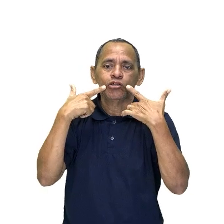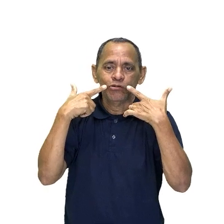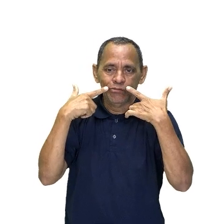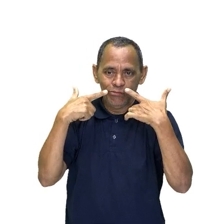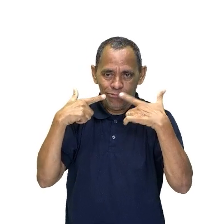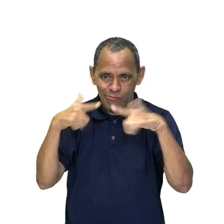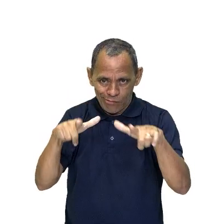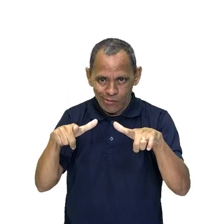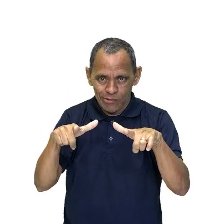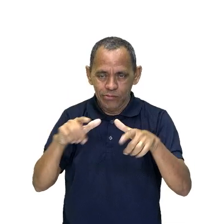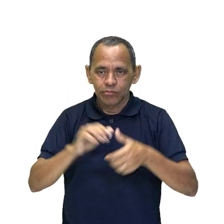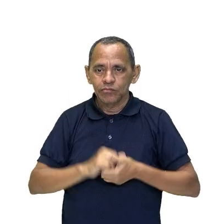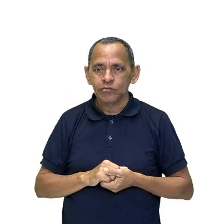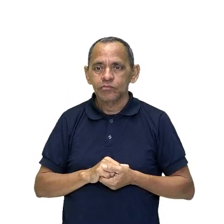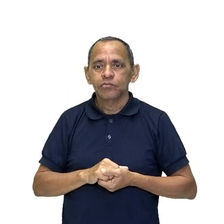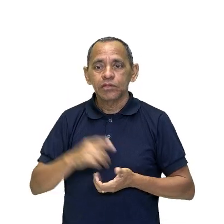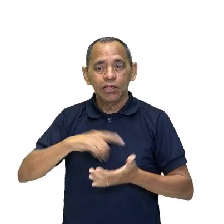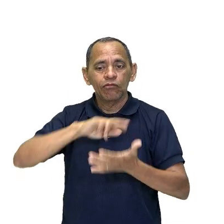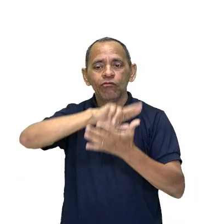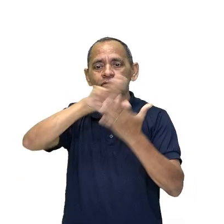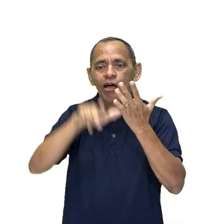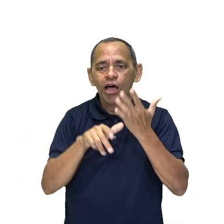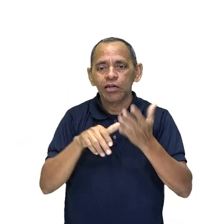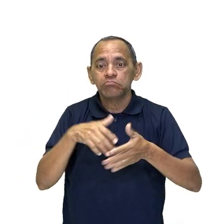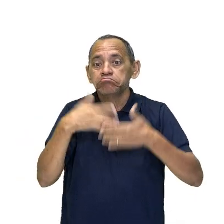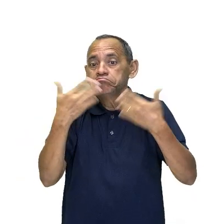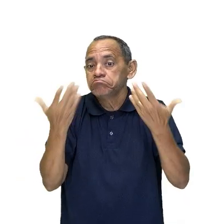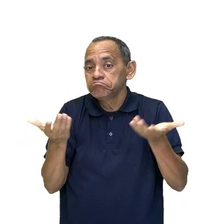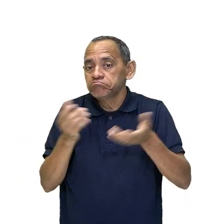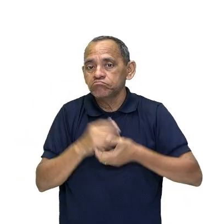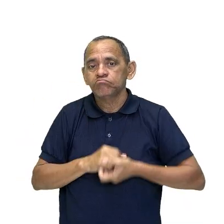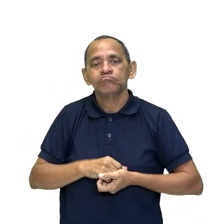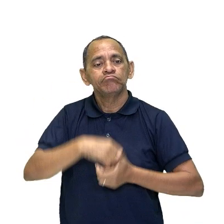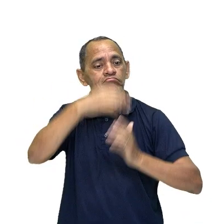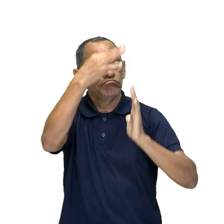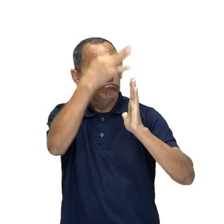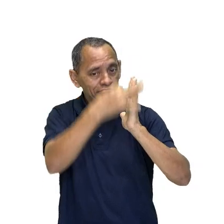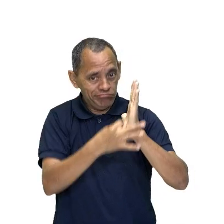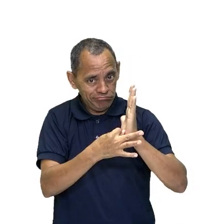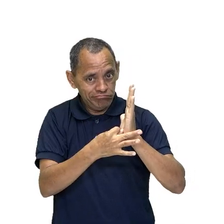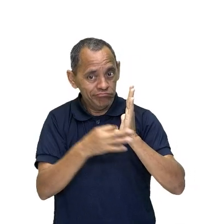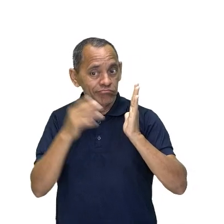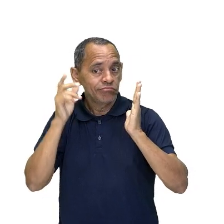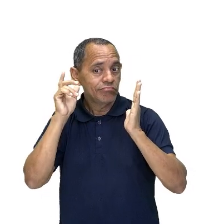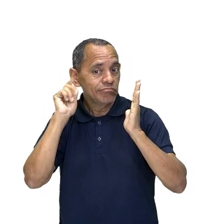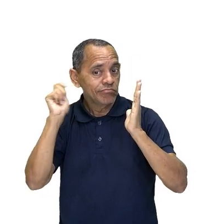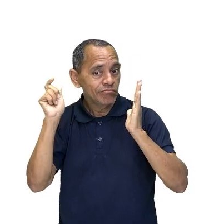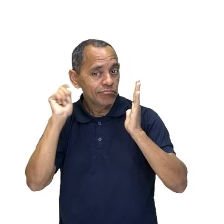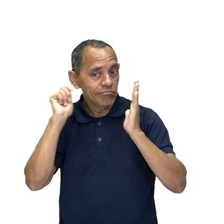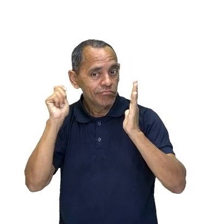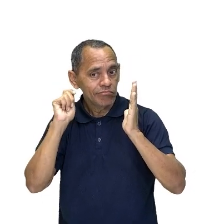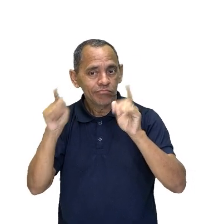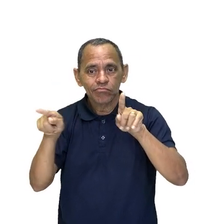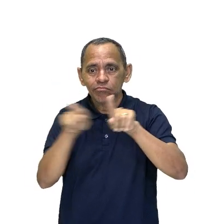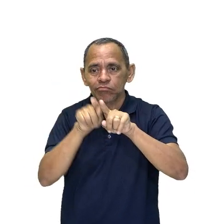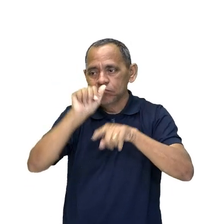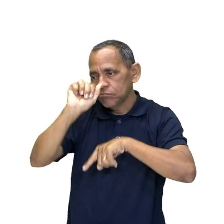então, essas diferentes linguagens. Quais? Texto, som,